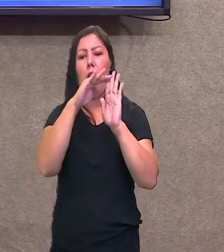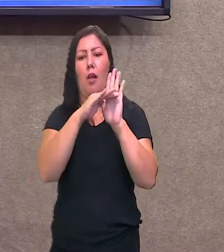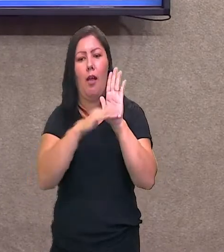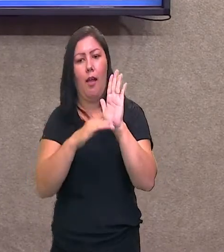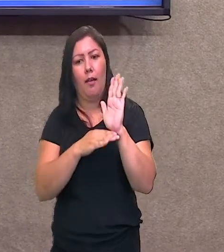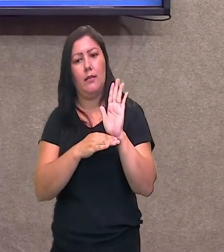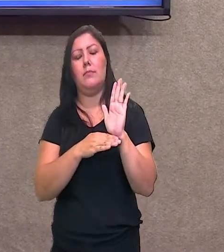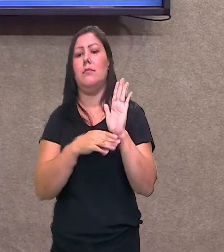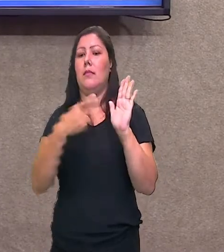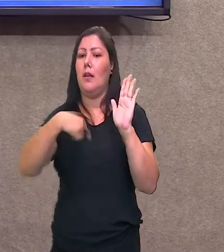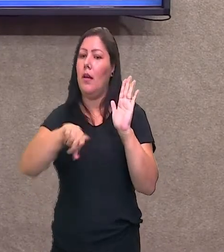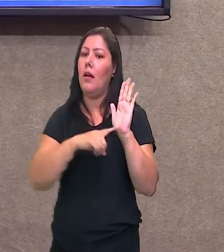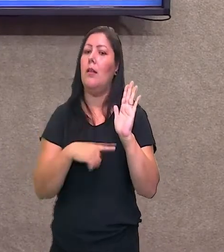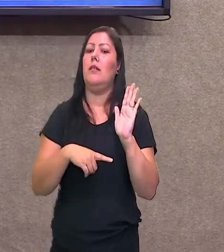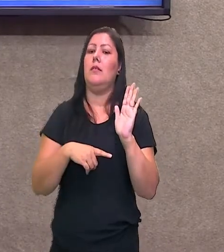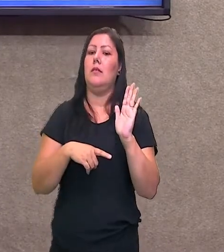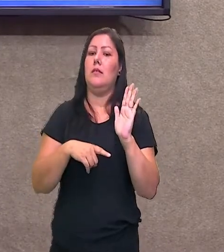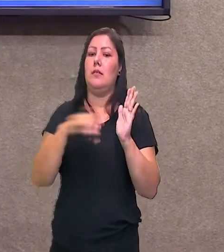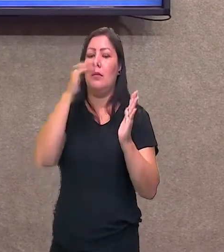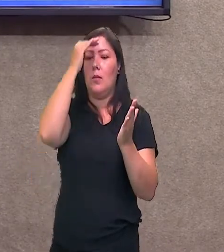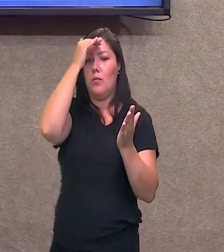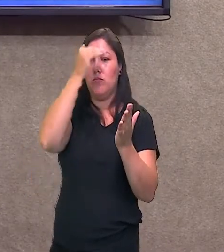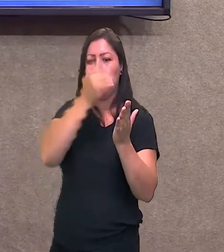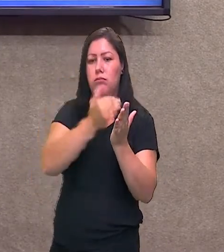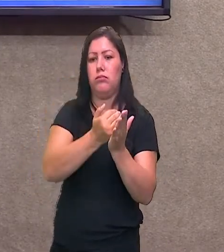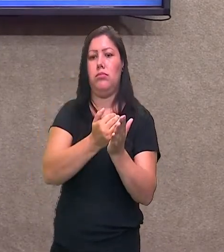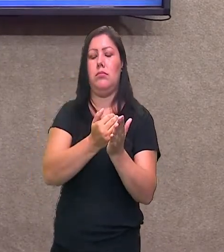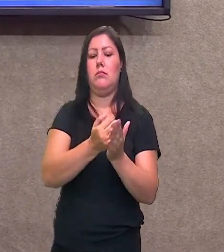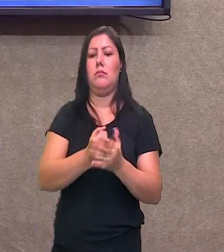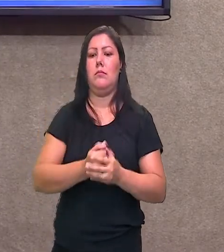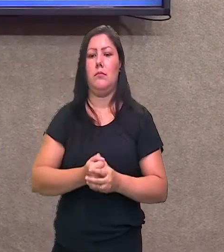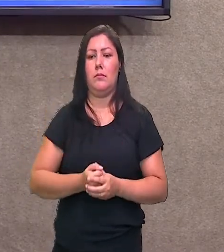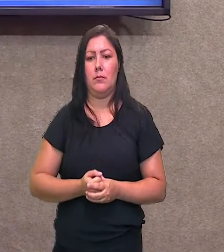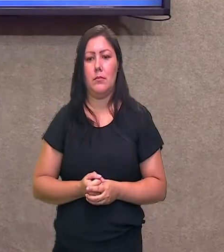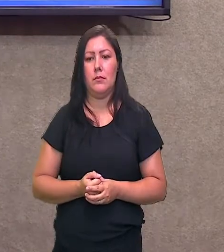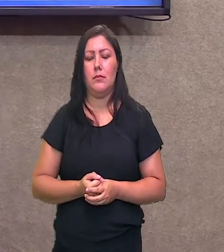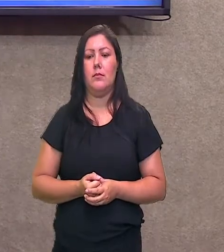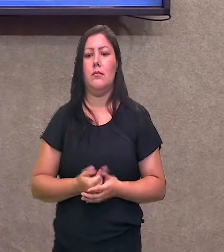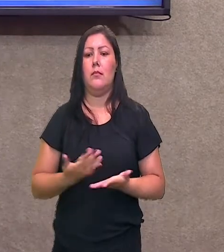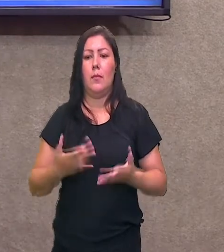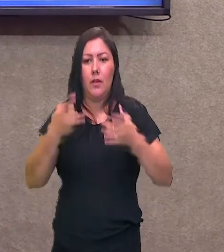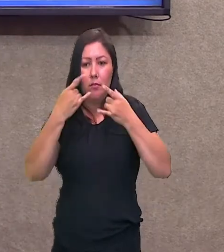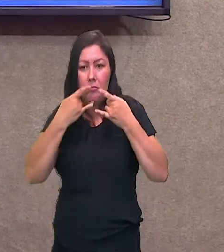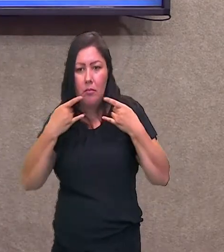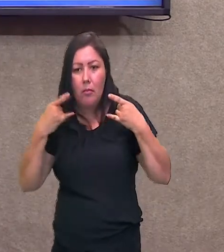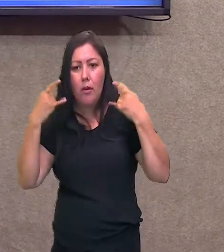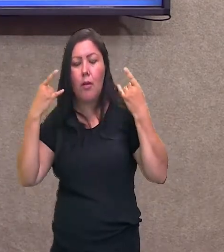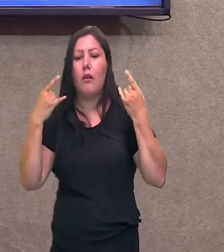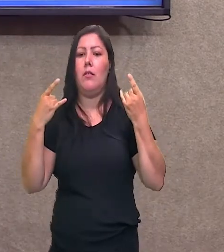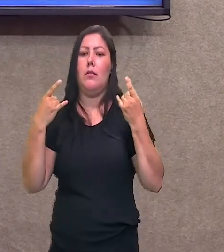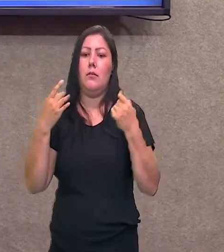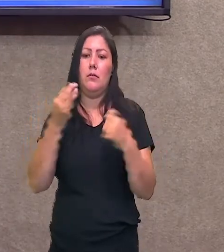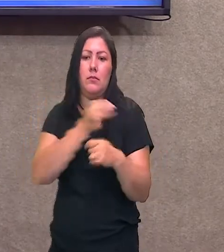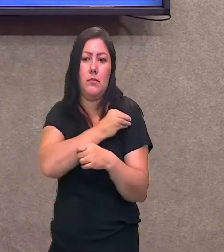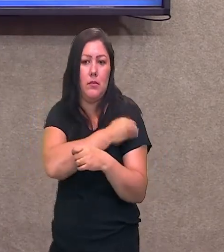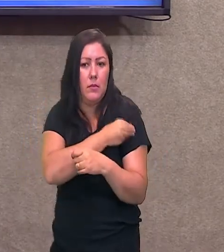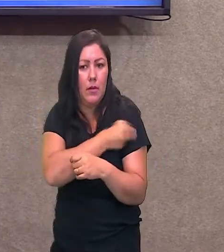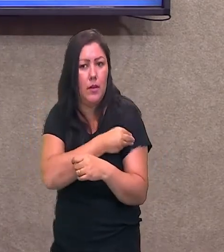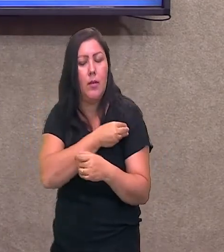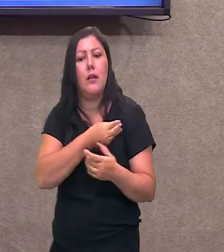temos seguido, nós devemos estar seguindo em todo o tempo, né, agora,